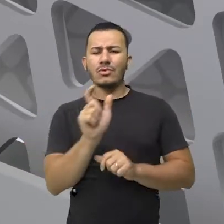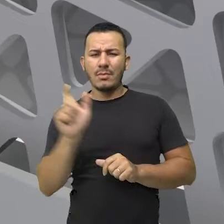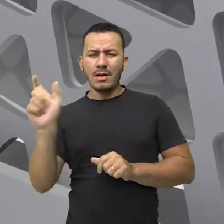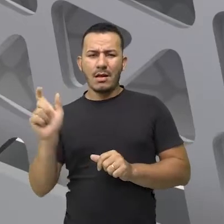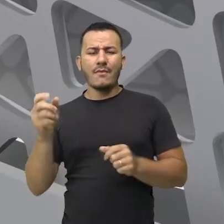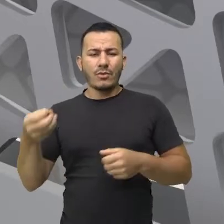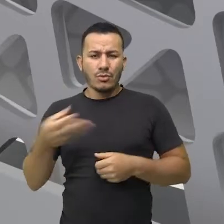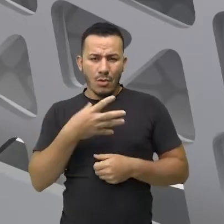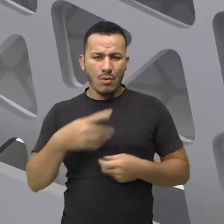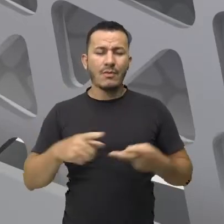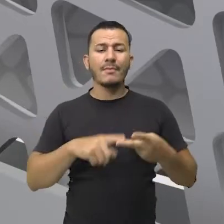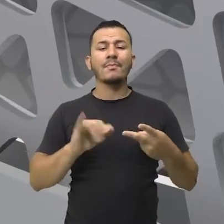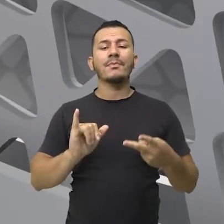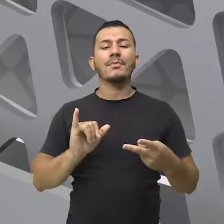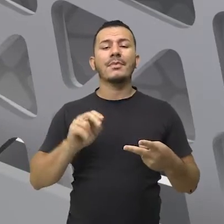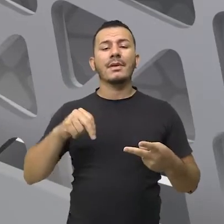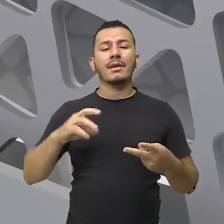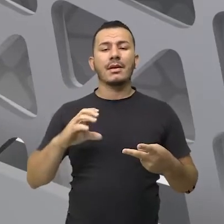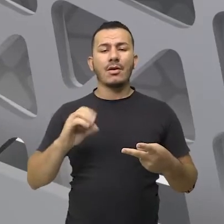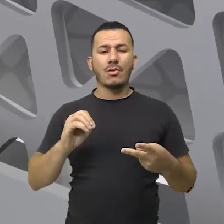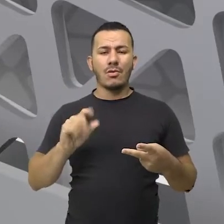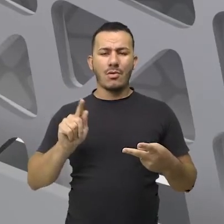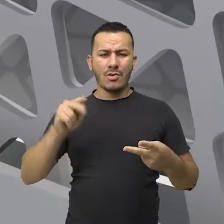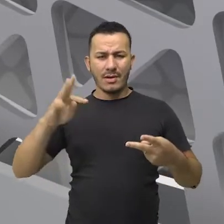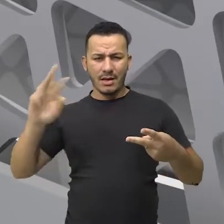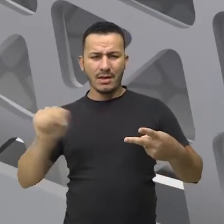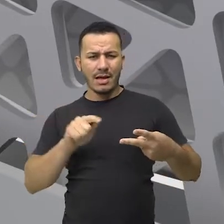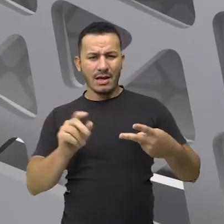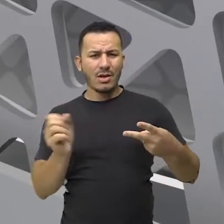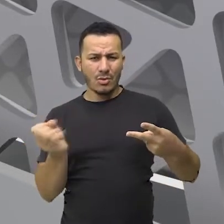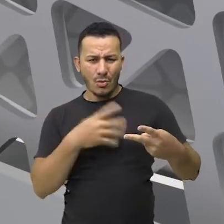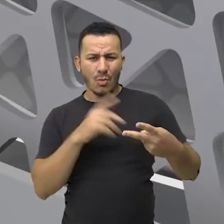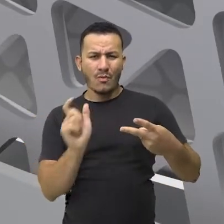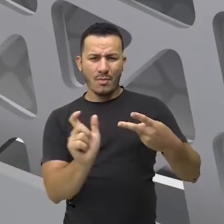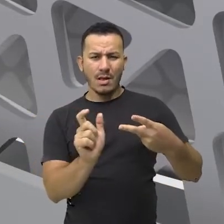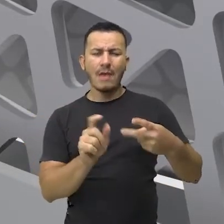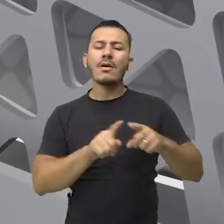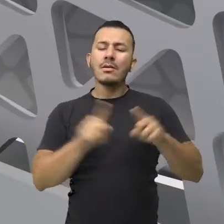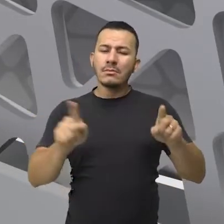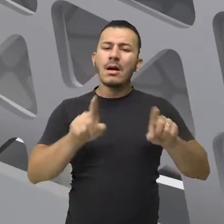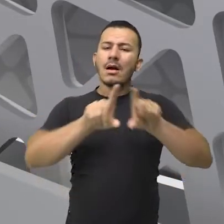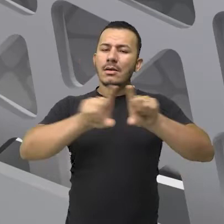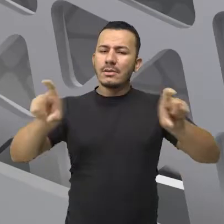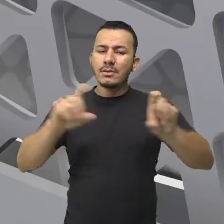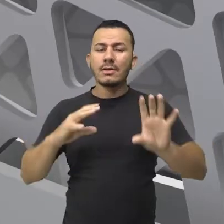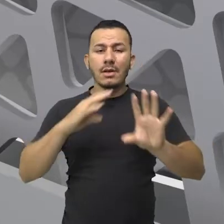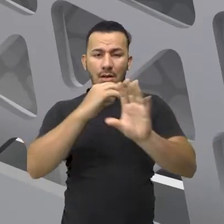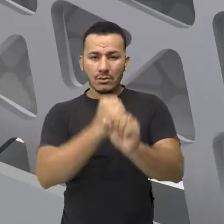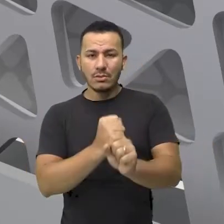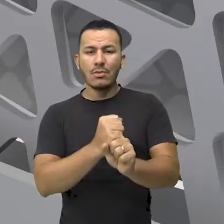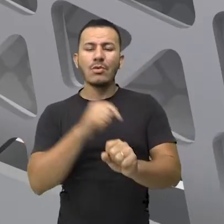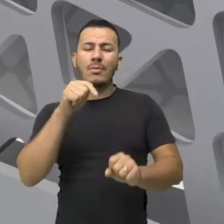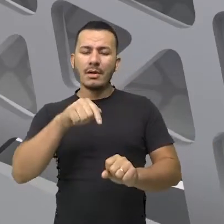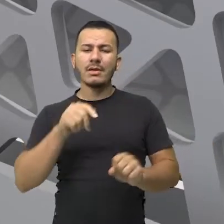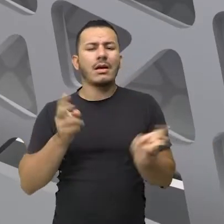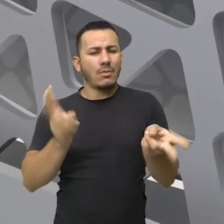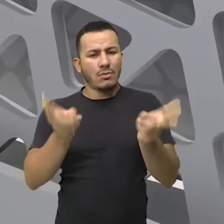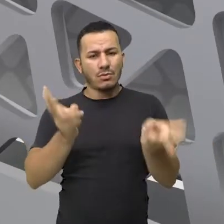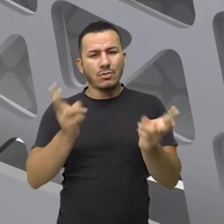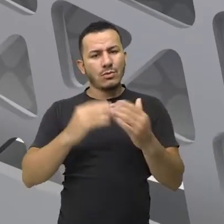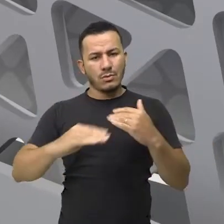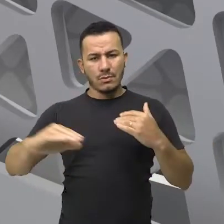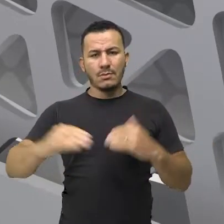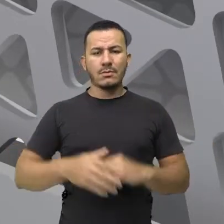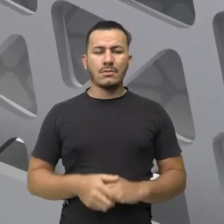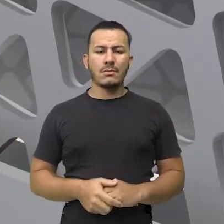legal? Incógnita, né, que é um termo novo aí para você. Mas a ideia de equação vai continuar